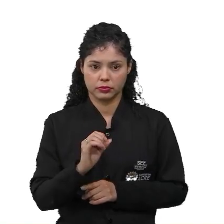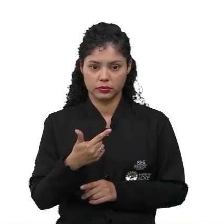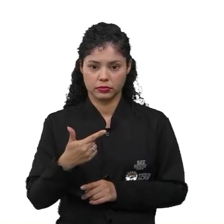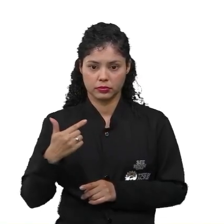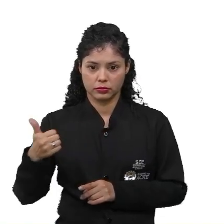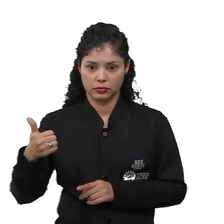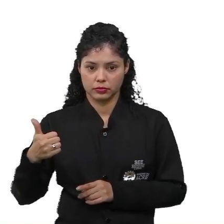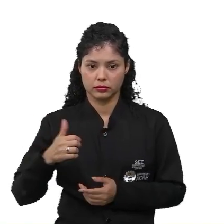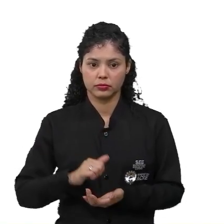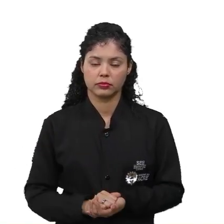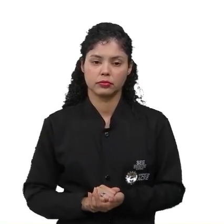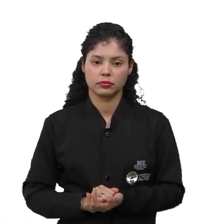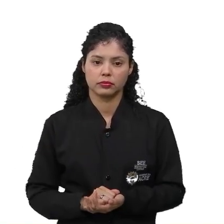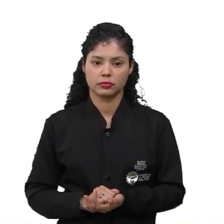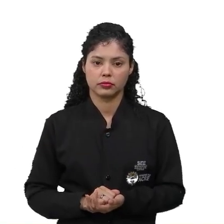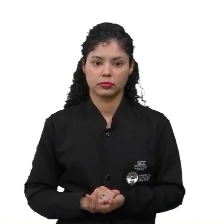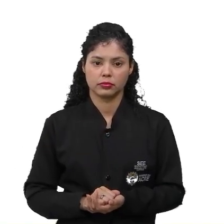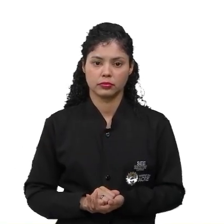0,621.